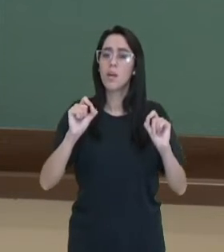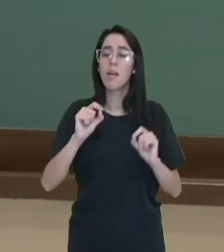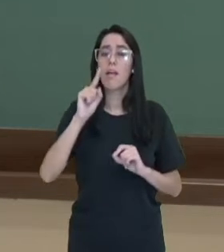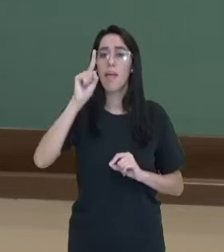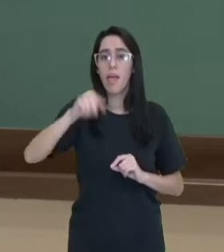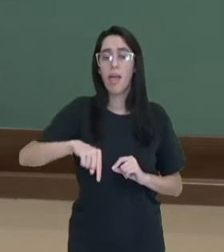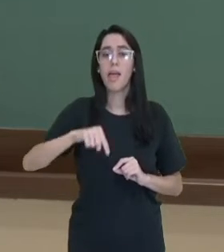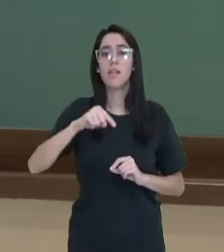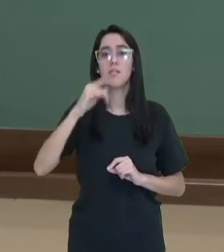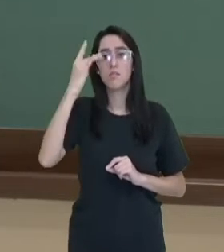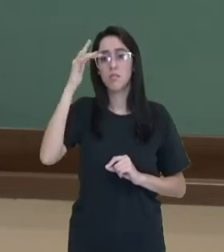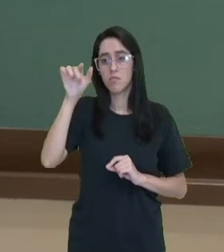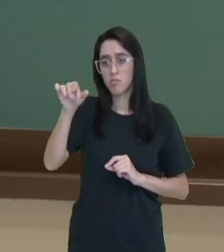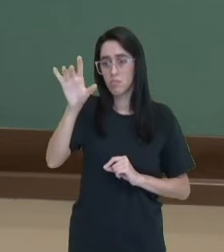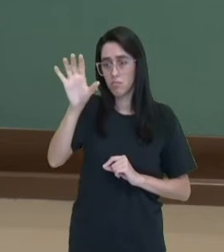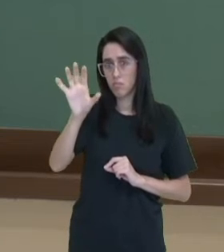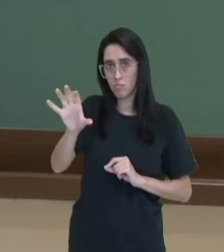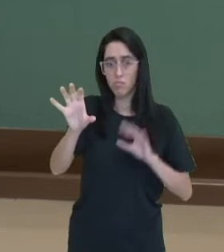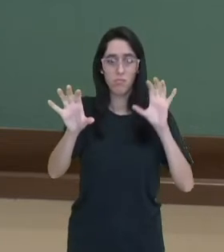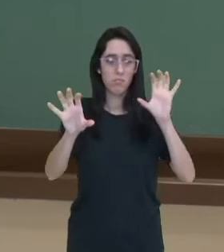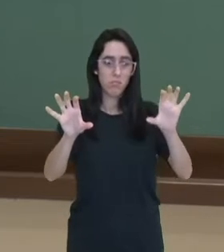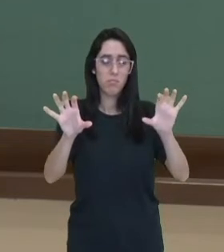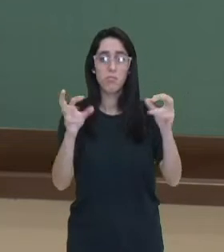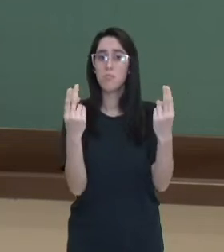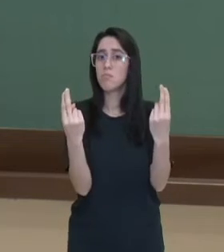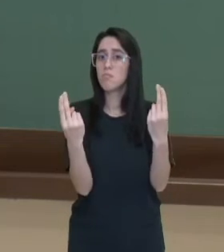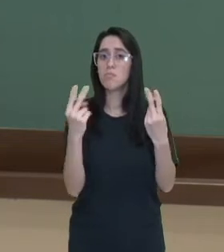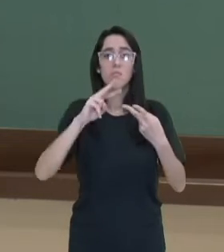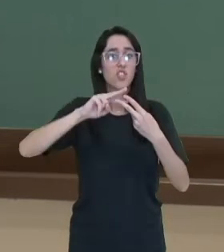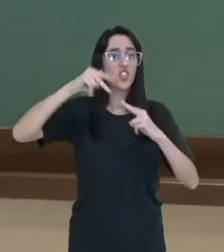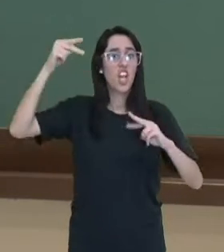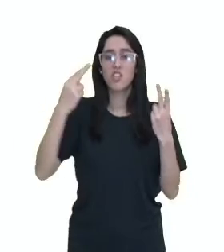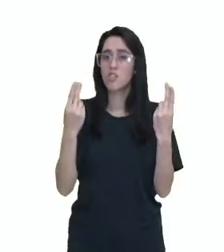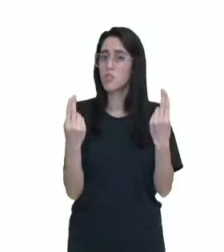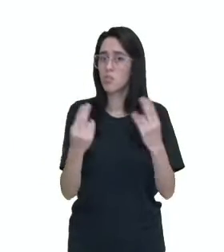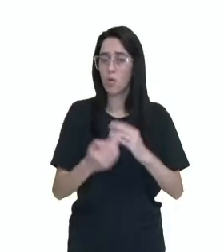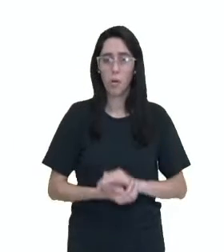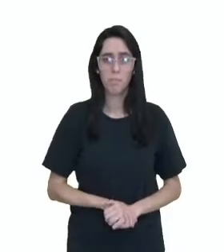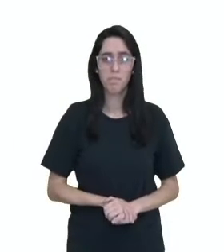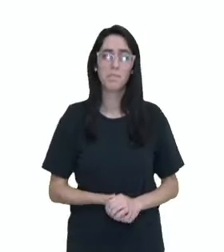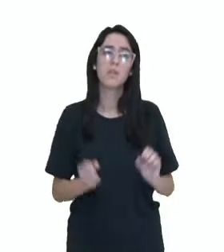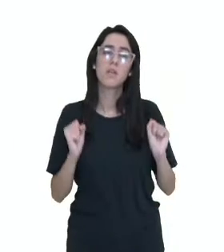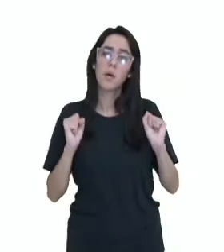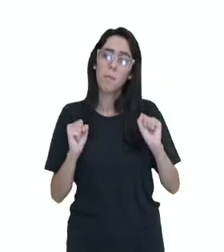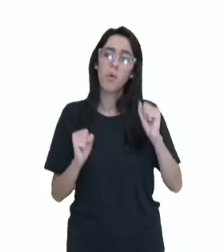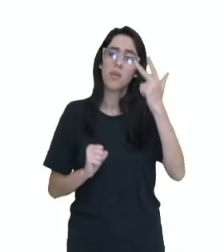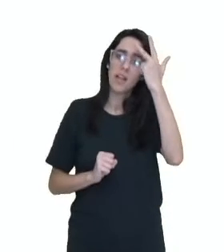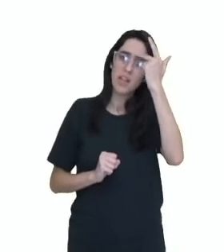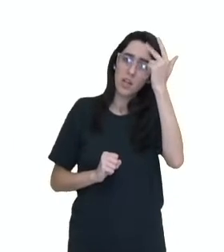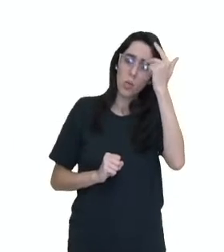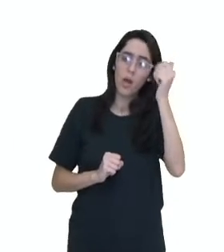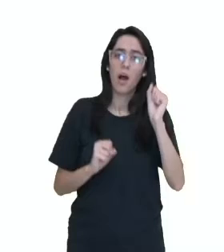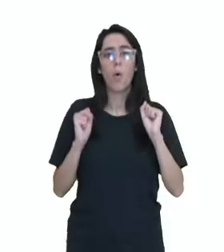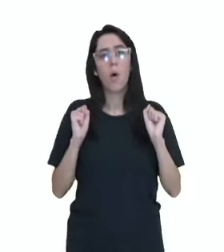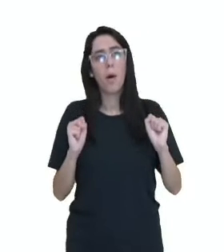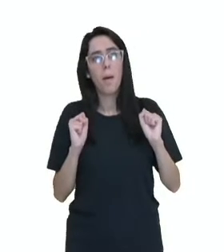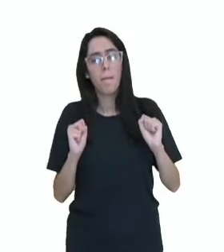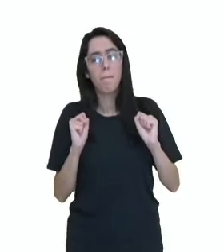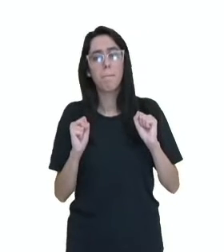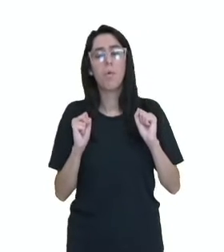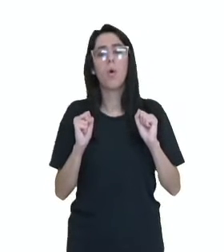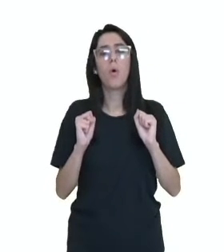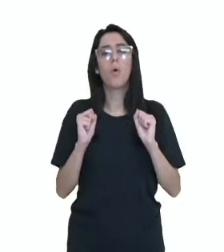as mesmas informações genéticas. Isso é um clone, tá? E a clonagem pode ser natural, pode ser induzida